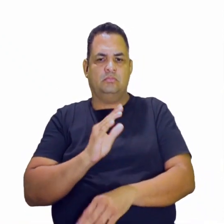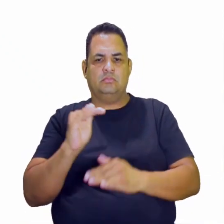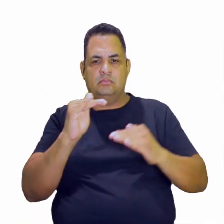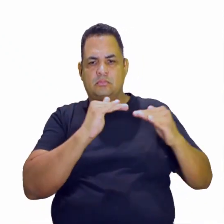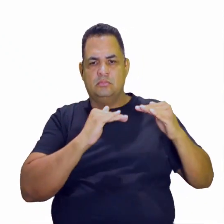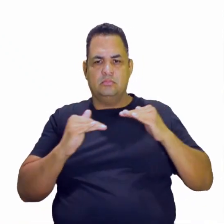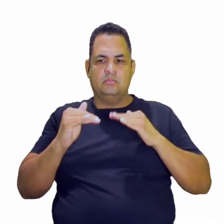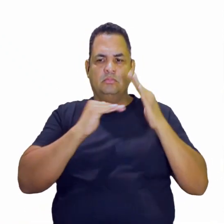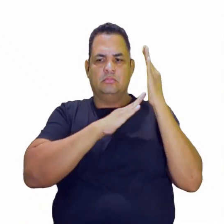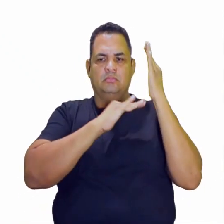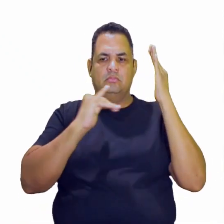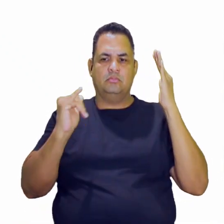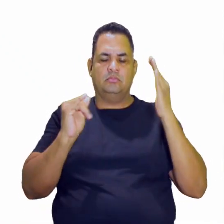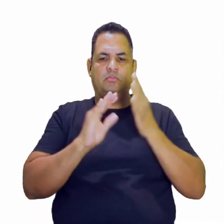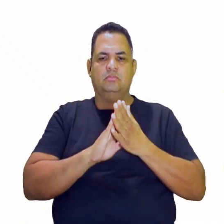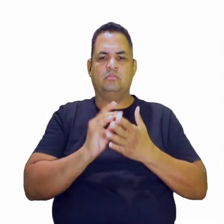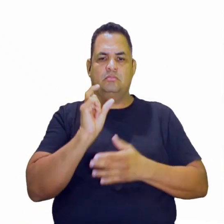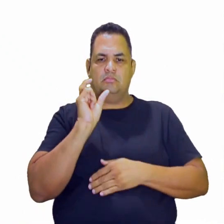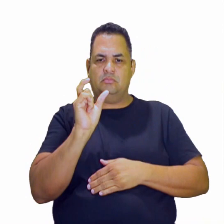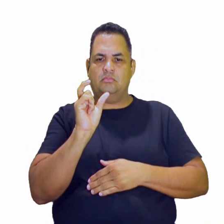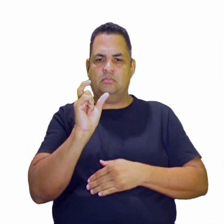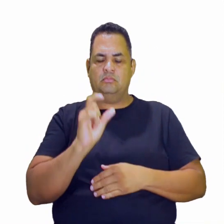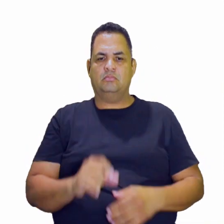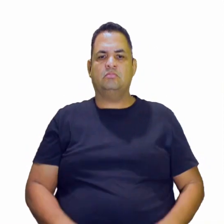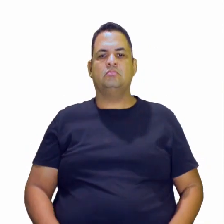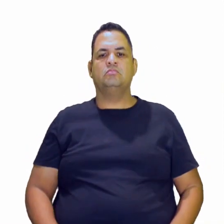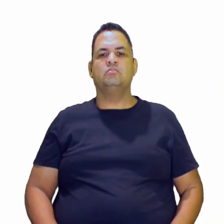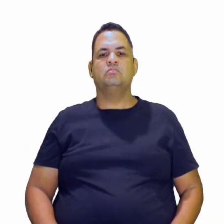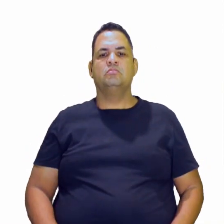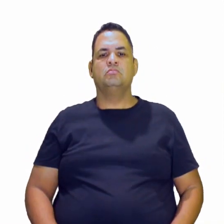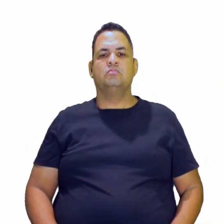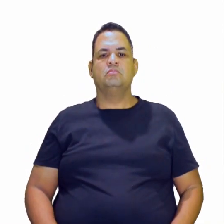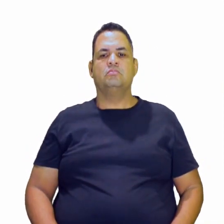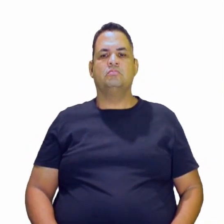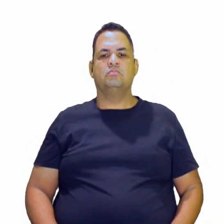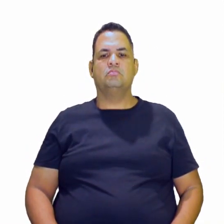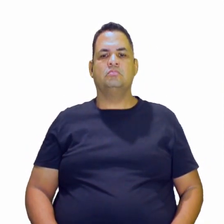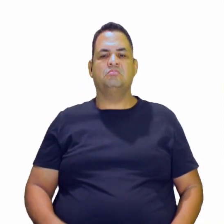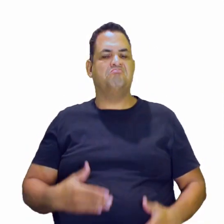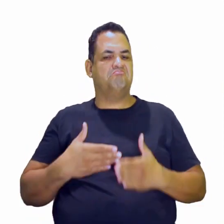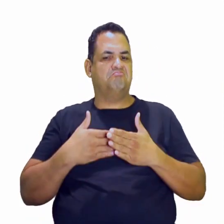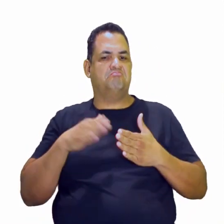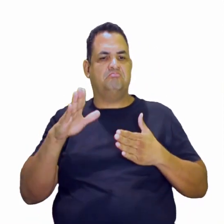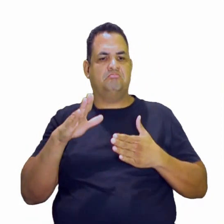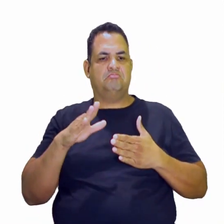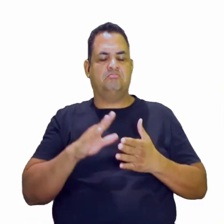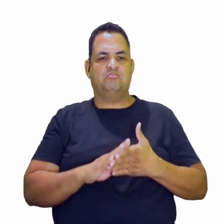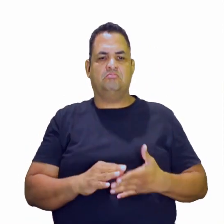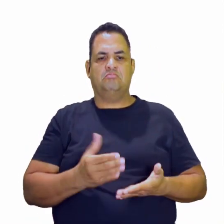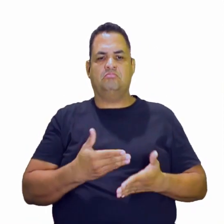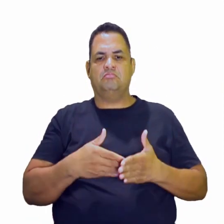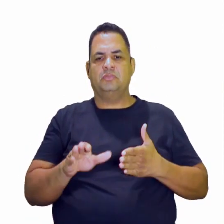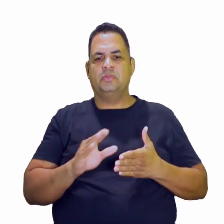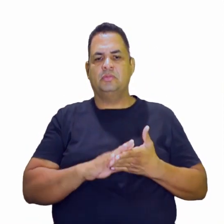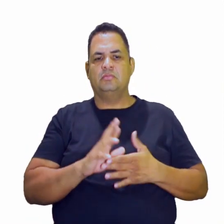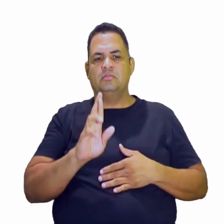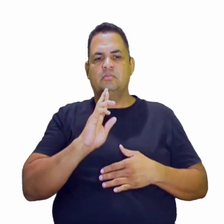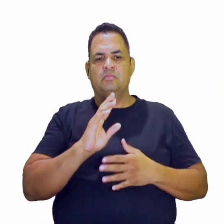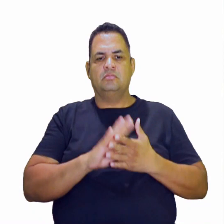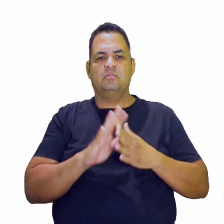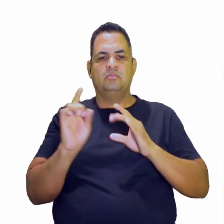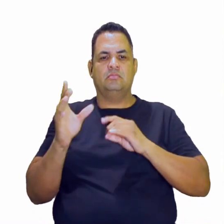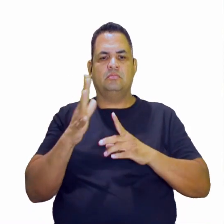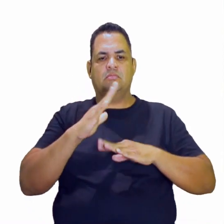padrão estético? Então, as palavras-chave vocês já vão cancelando, né? Não tem nada a ver com a resposta correta.